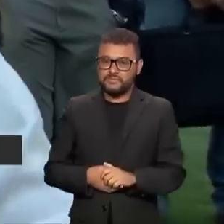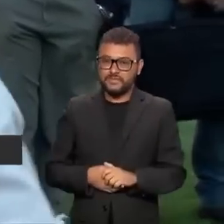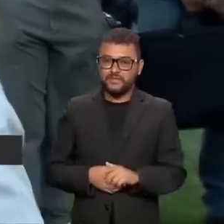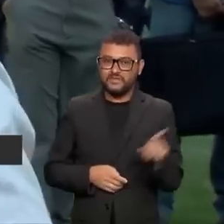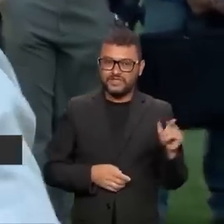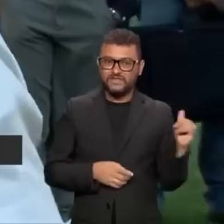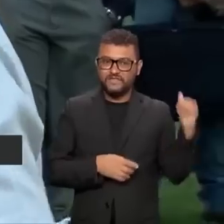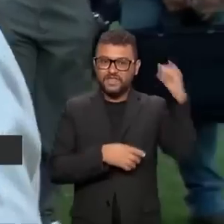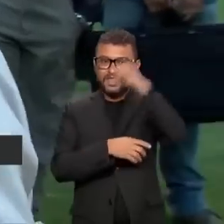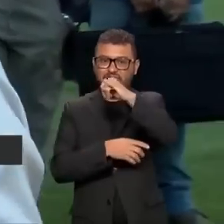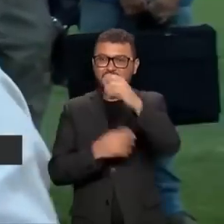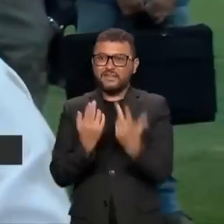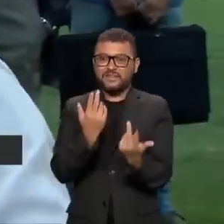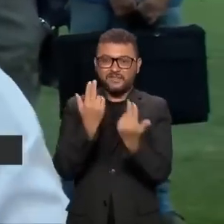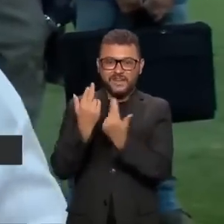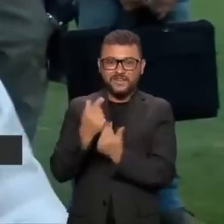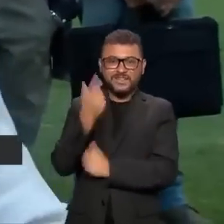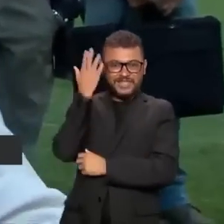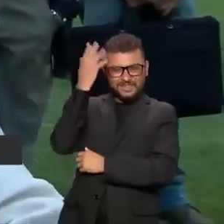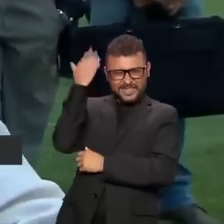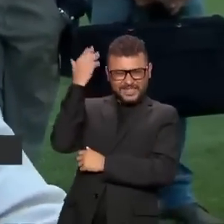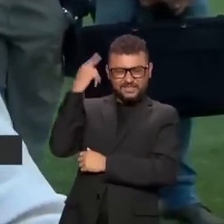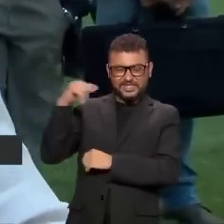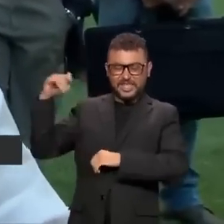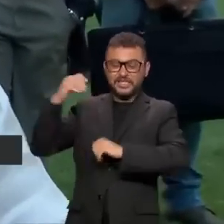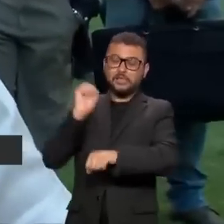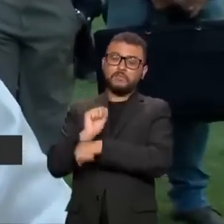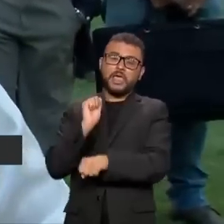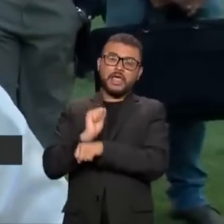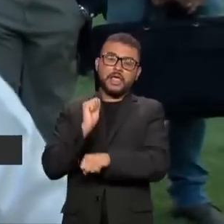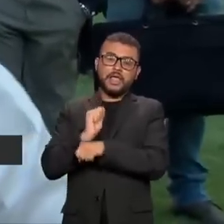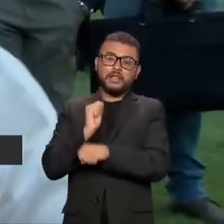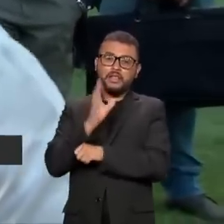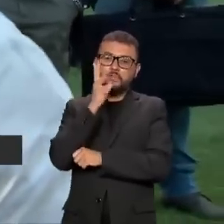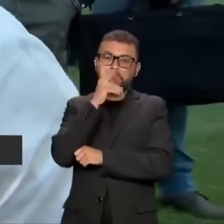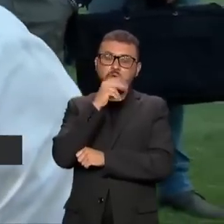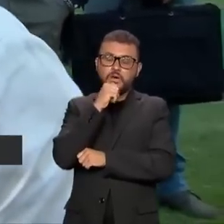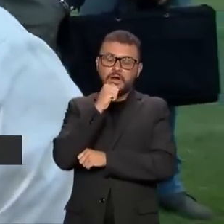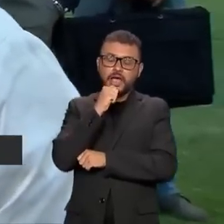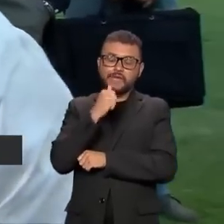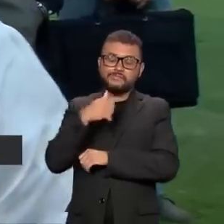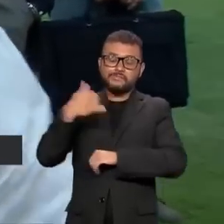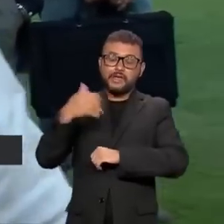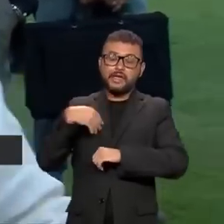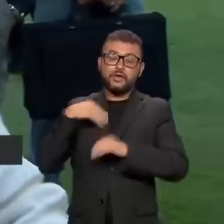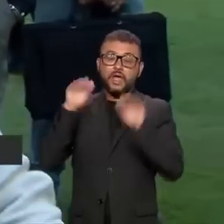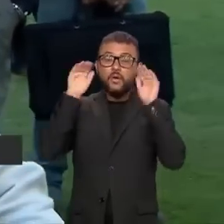Não é como naquele tempo que cada uma ficava no aeroporto à espera da passagem para chegar à Copa do Mundo.